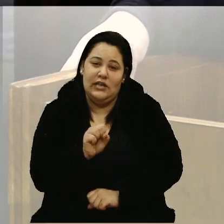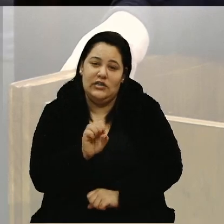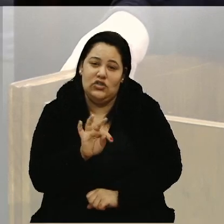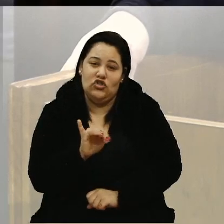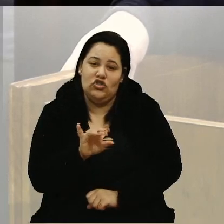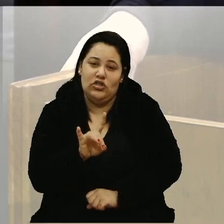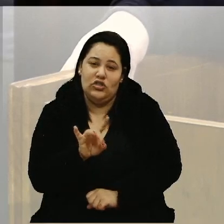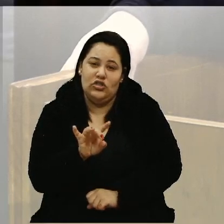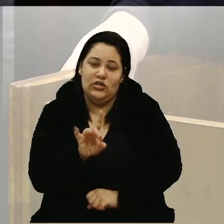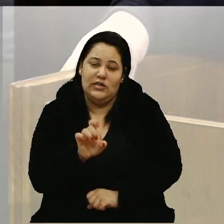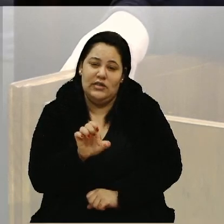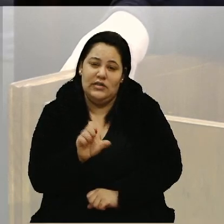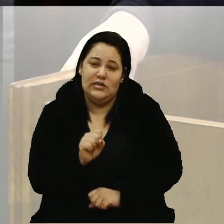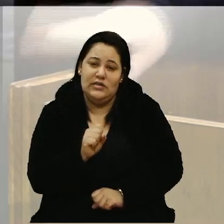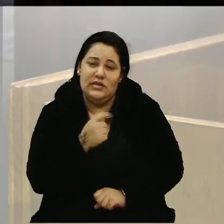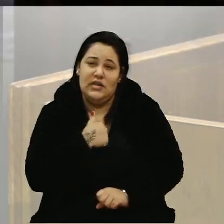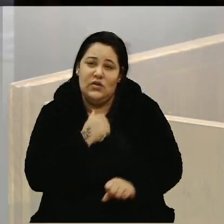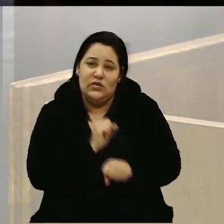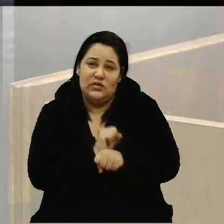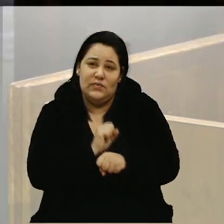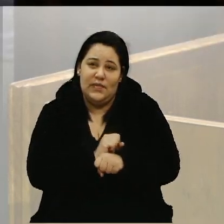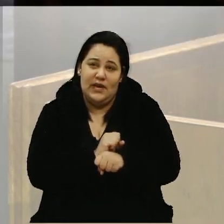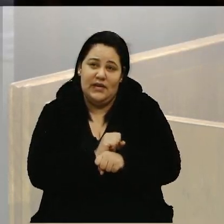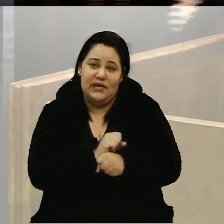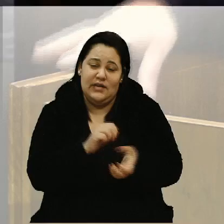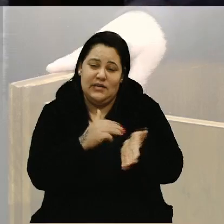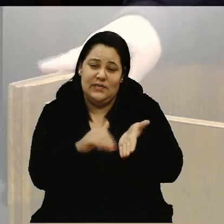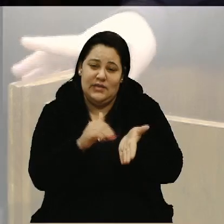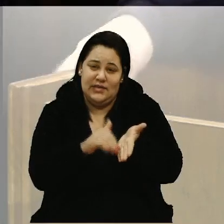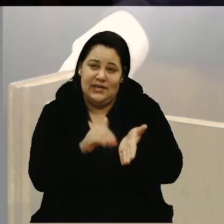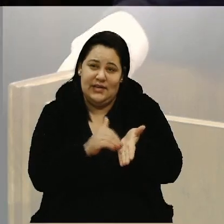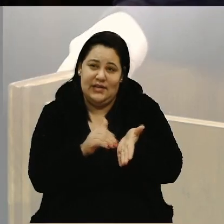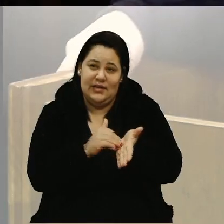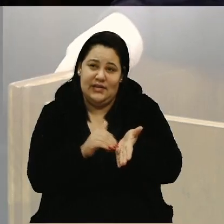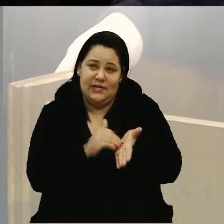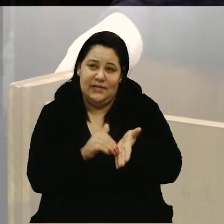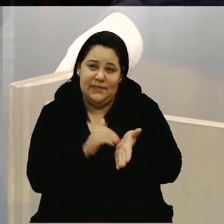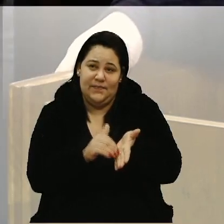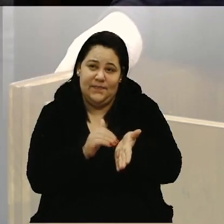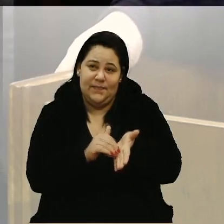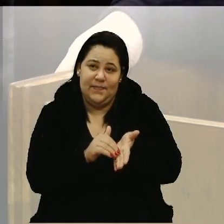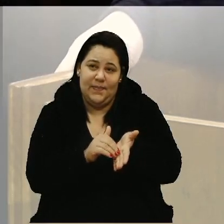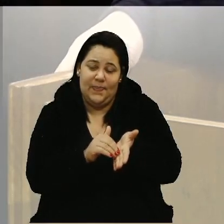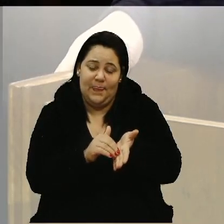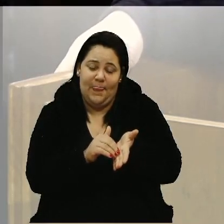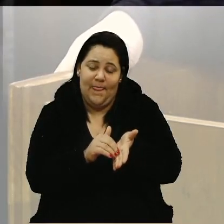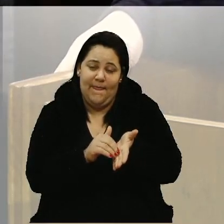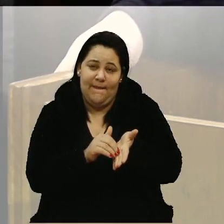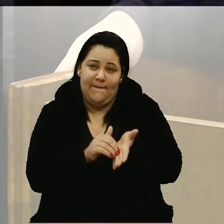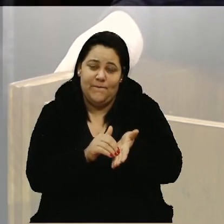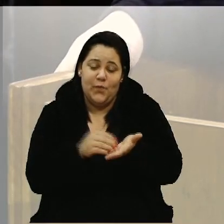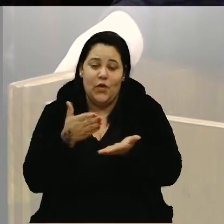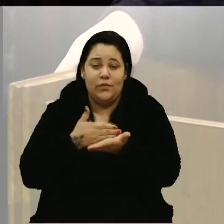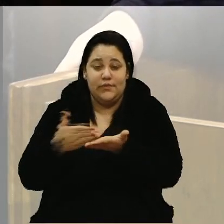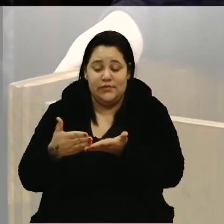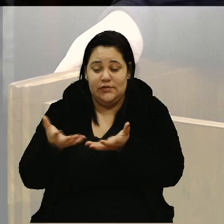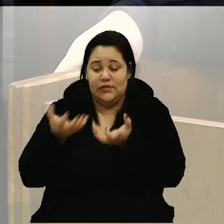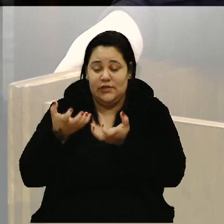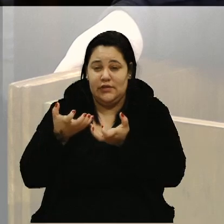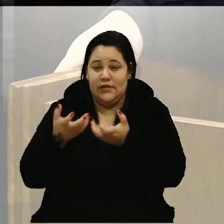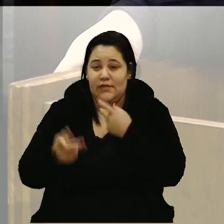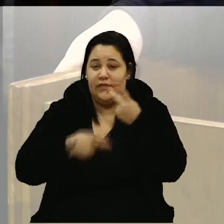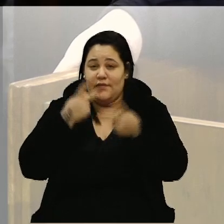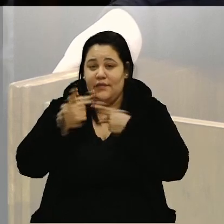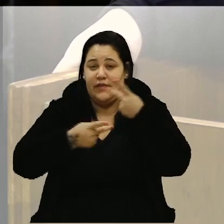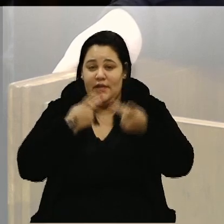o encontre bem, porque isso daqui já é bem desenhadinho para todo mundo entender essa troca de e-mails. Inicialmente, eu gostaria de expressar meus mais